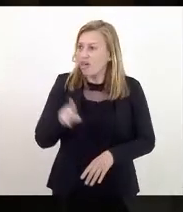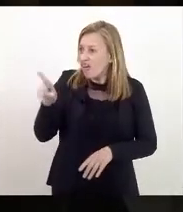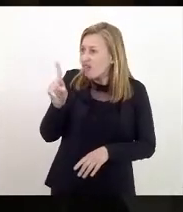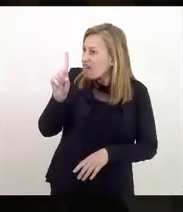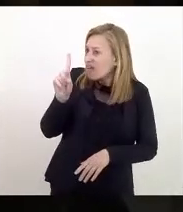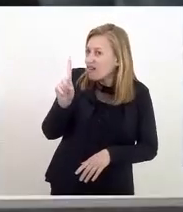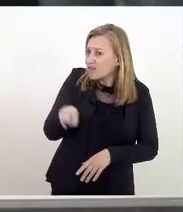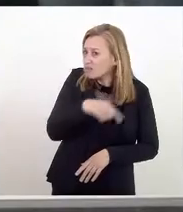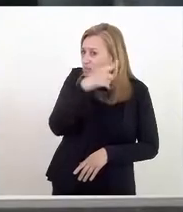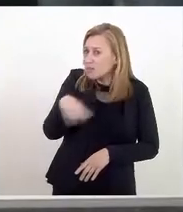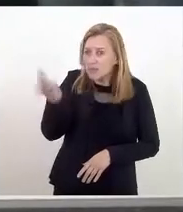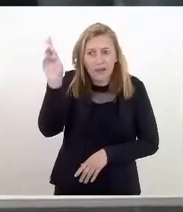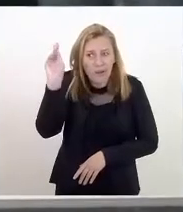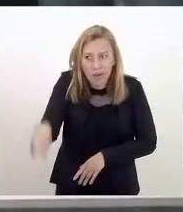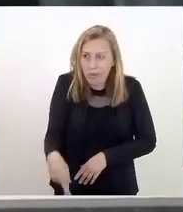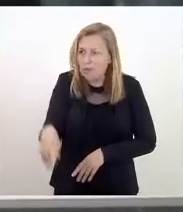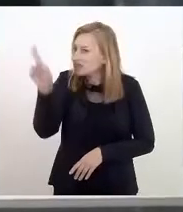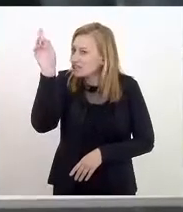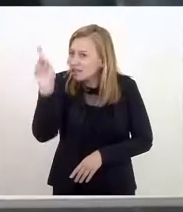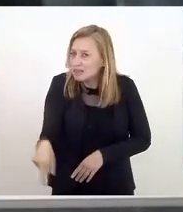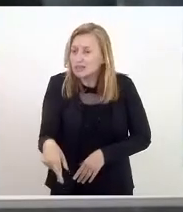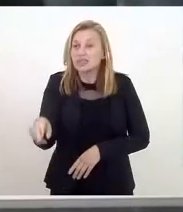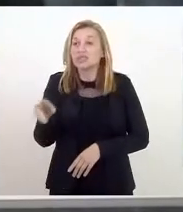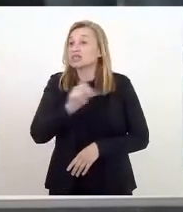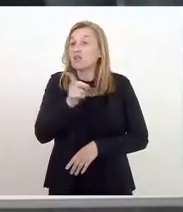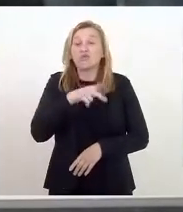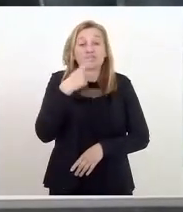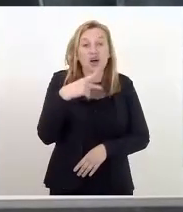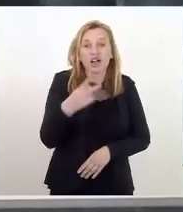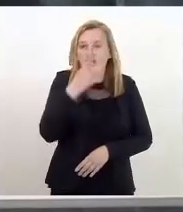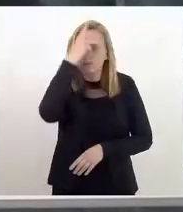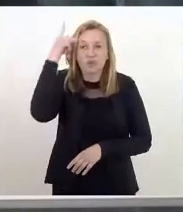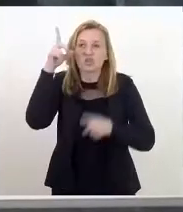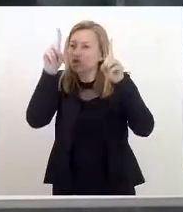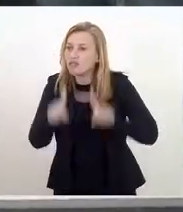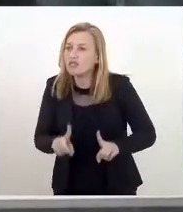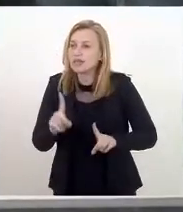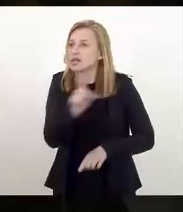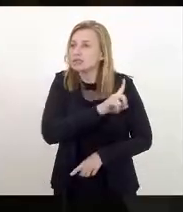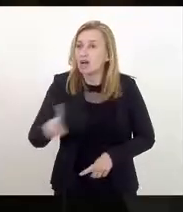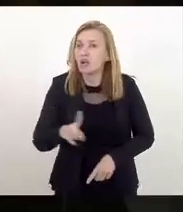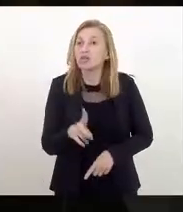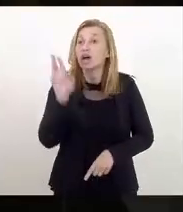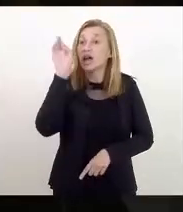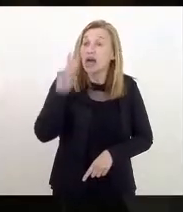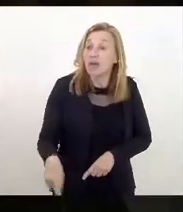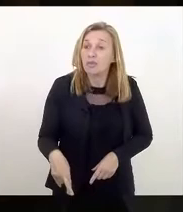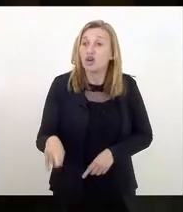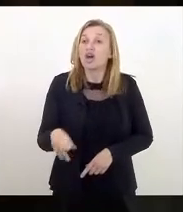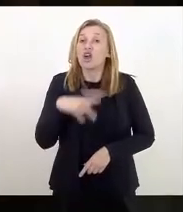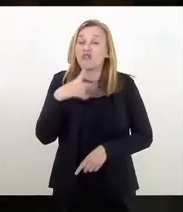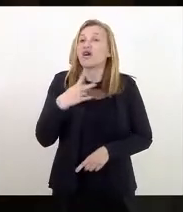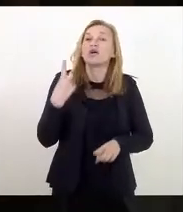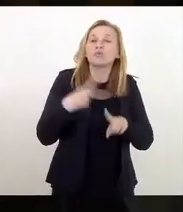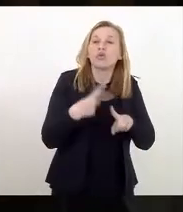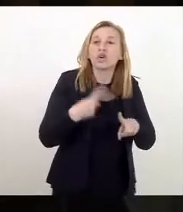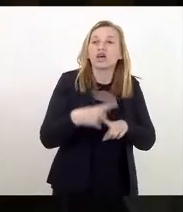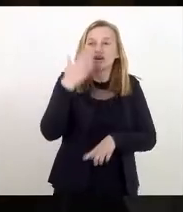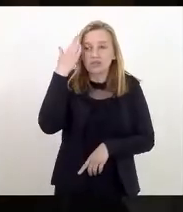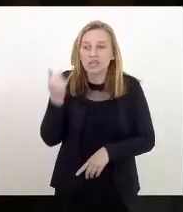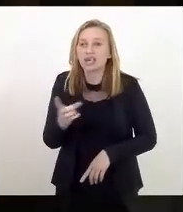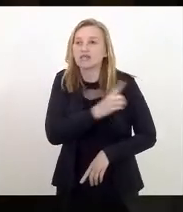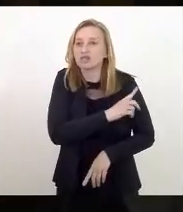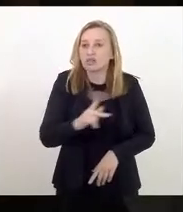reprovado, não se fala assim de pessoas com deficiência. E eu digo isso porque eu sei que a defensoria